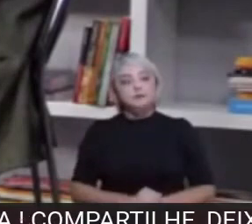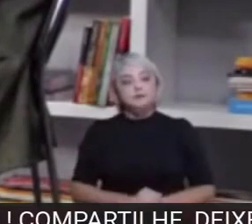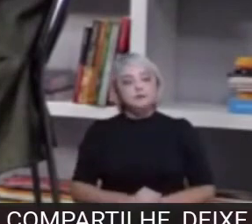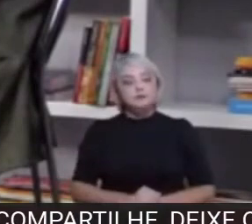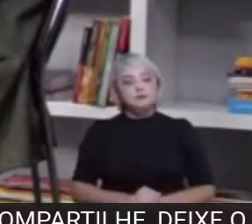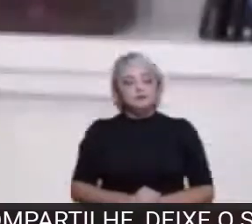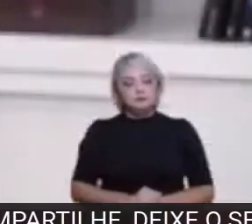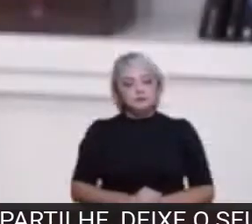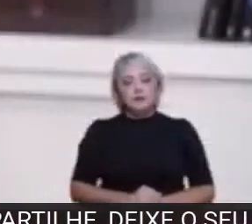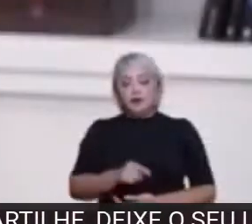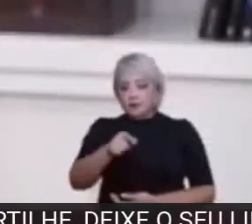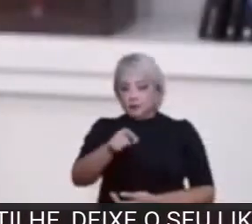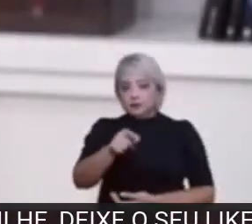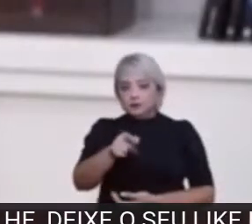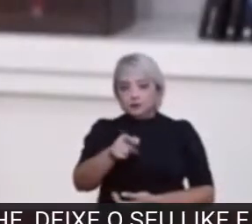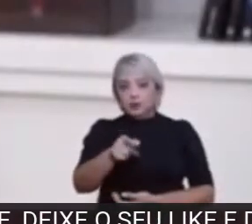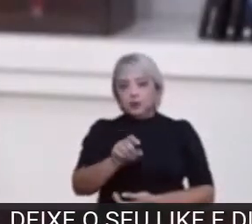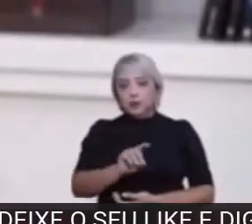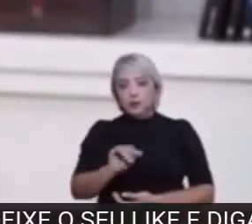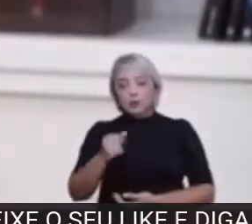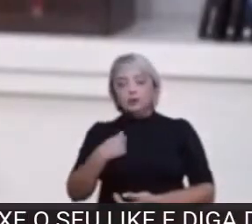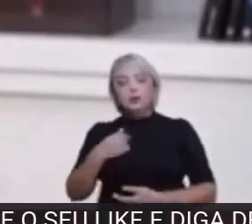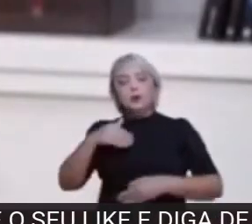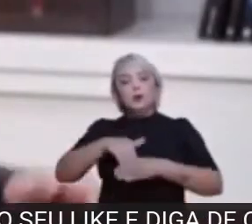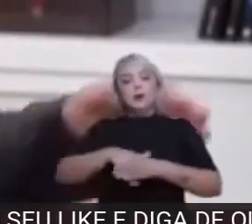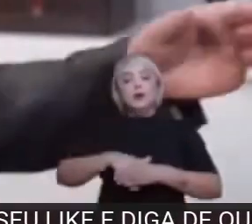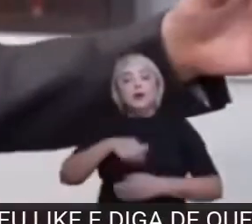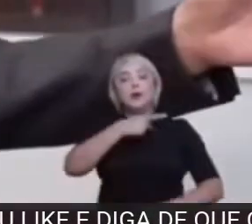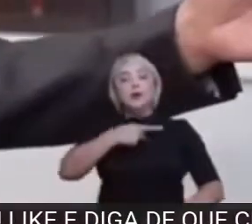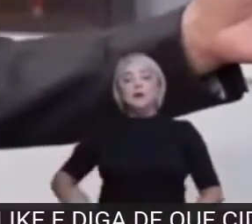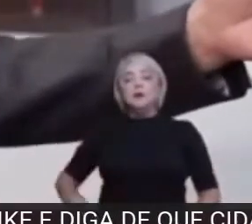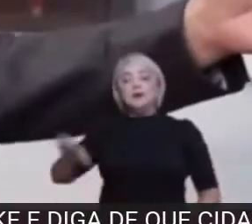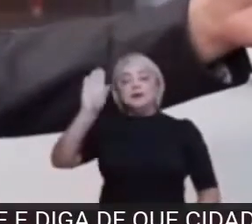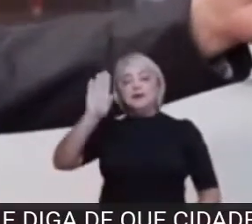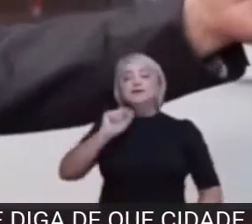você, um dia você pode ser presidente e você pode escolher.